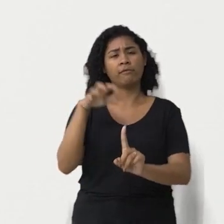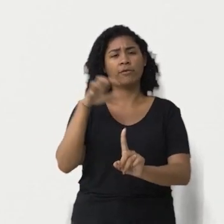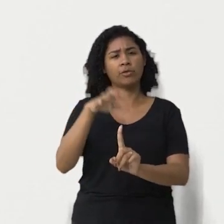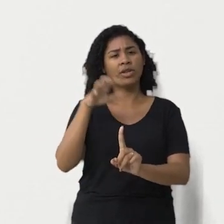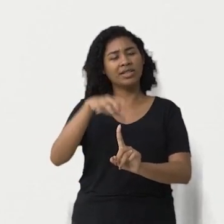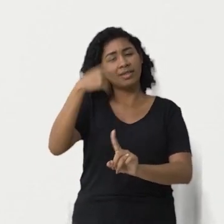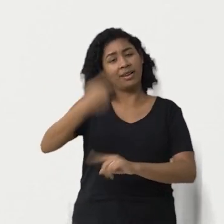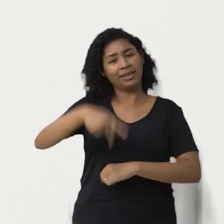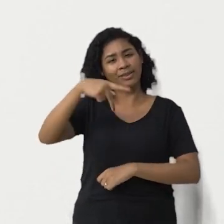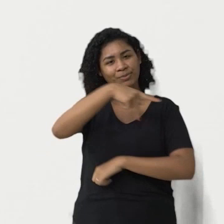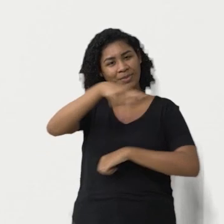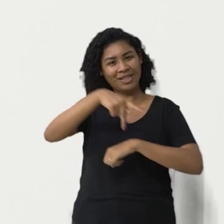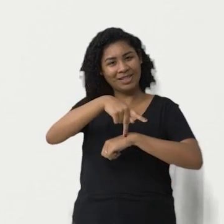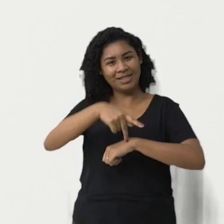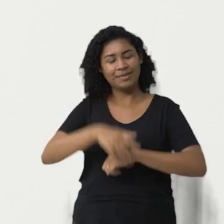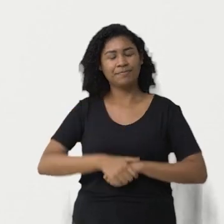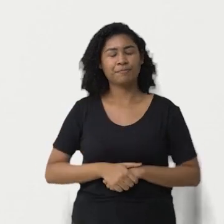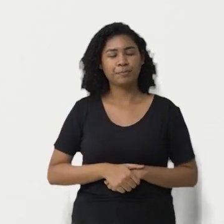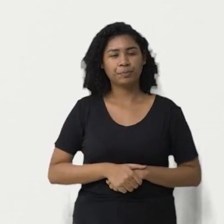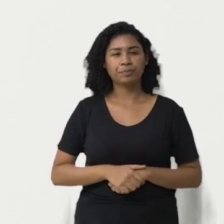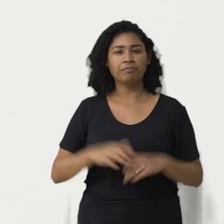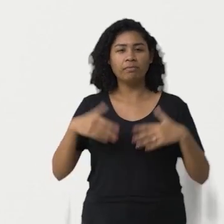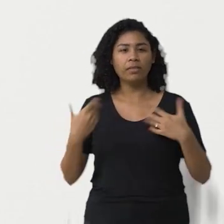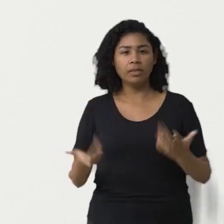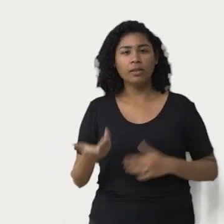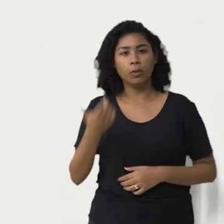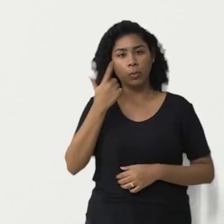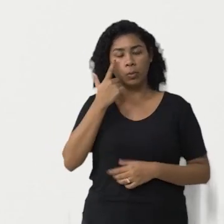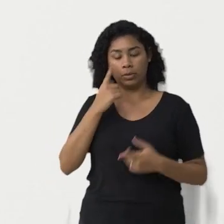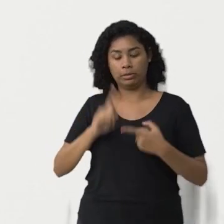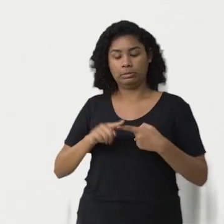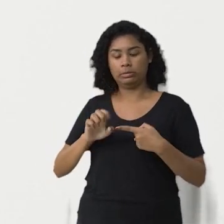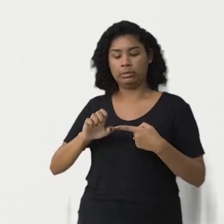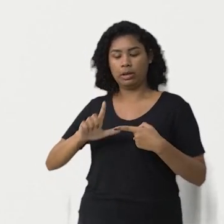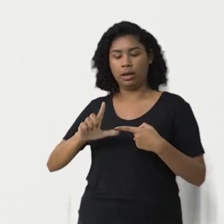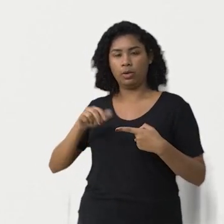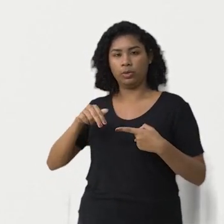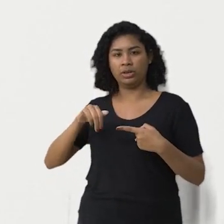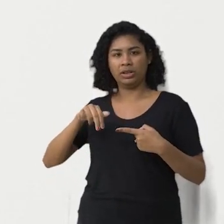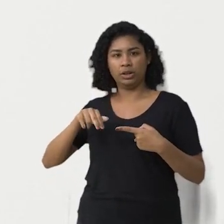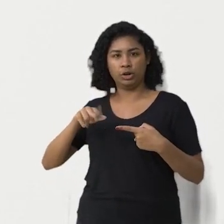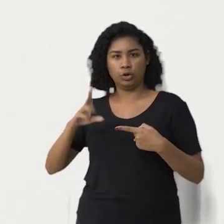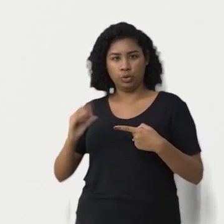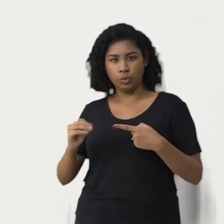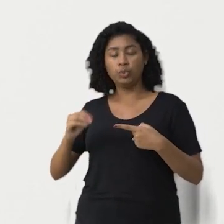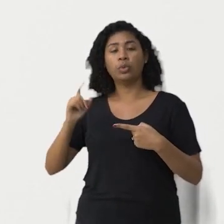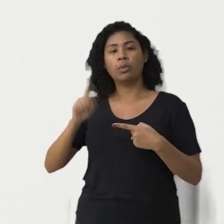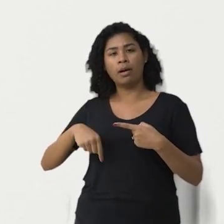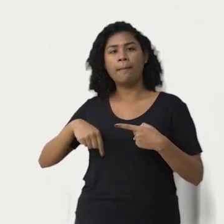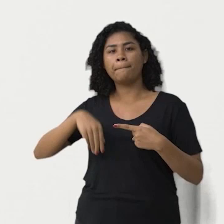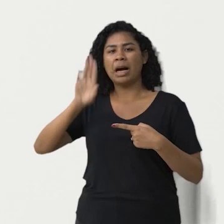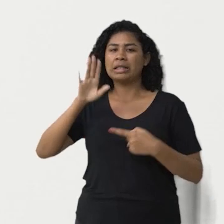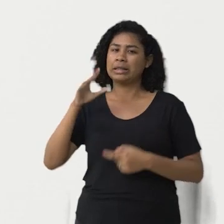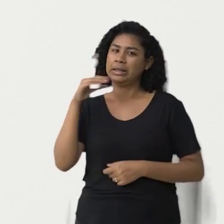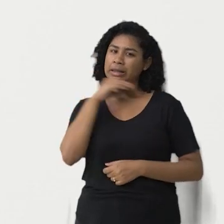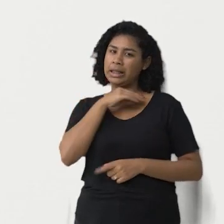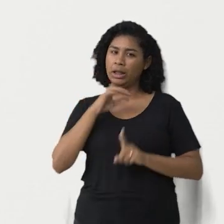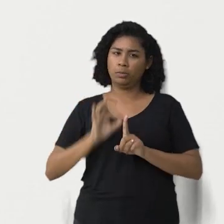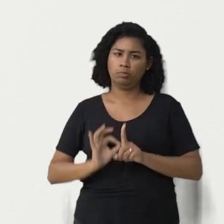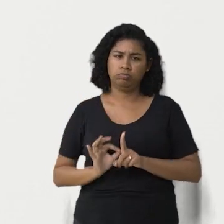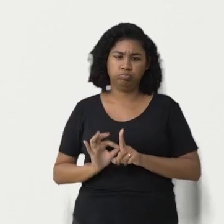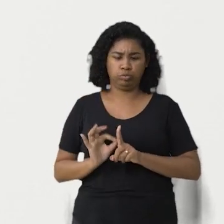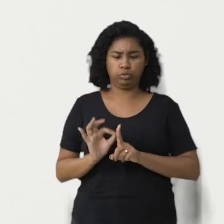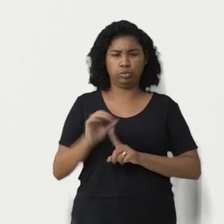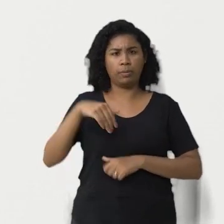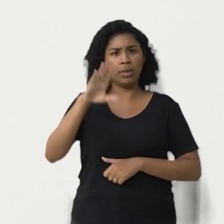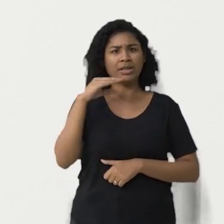nosso país também, ok? Então, o El Niño vai ser esse resultado do aquecimento anormal das águas do